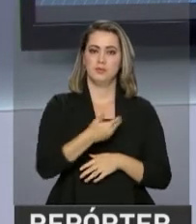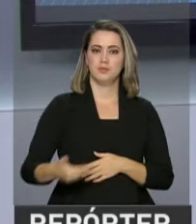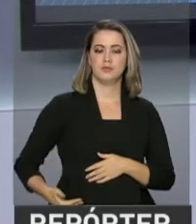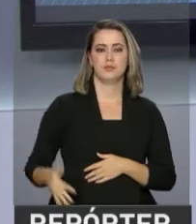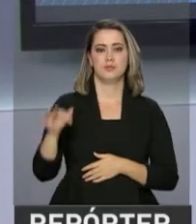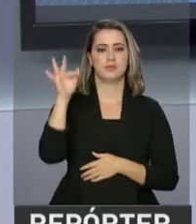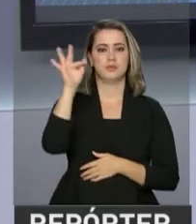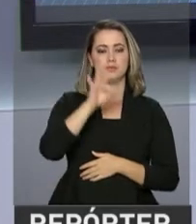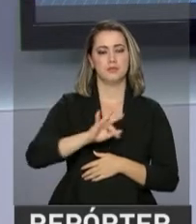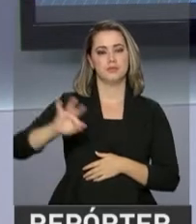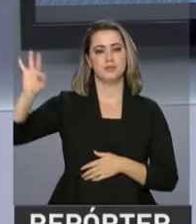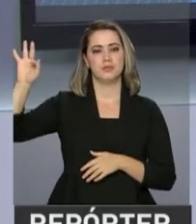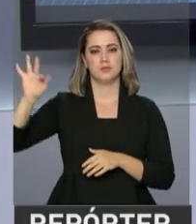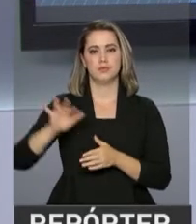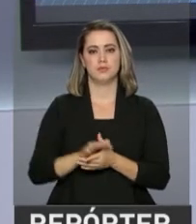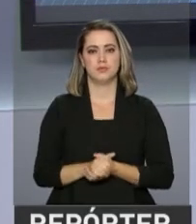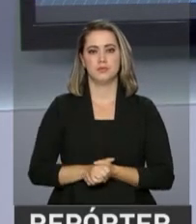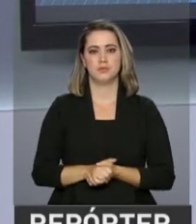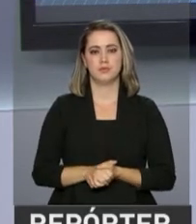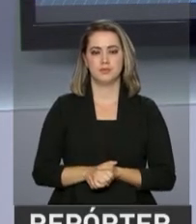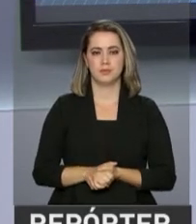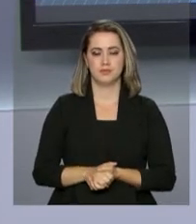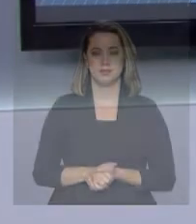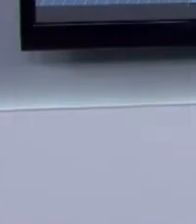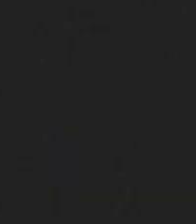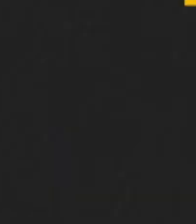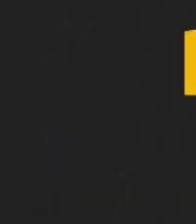na nbr a tv do governo federal